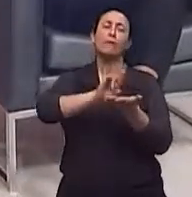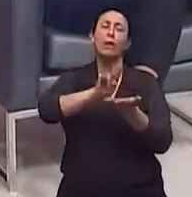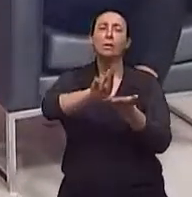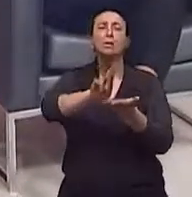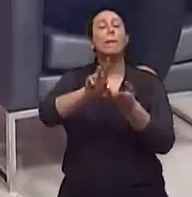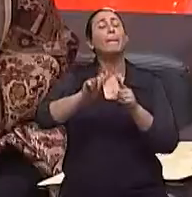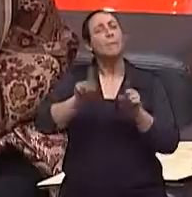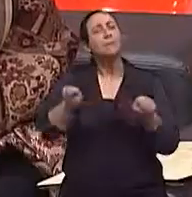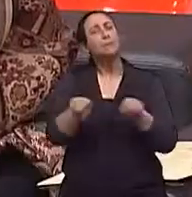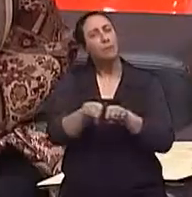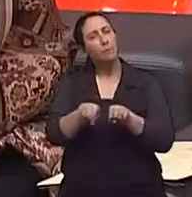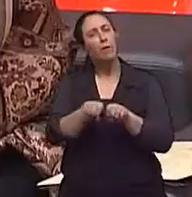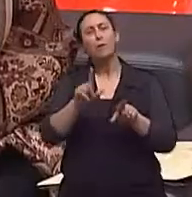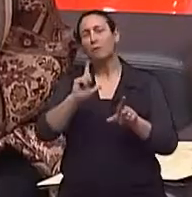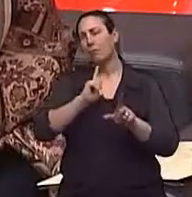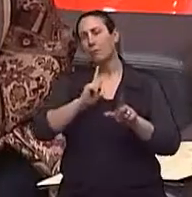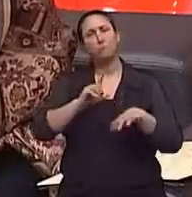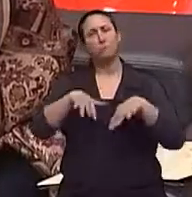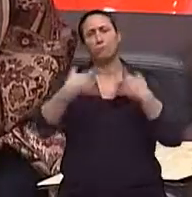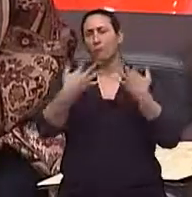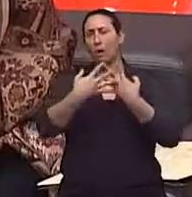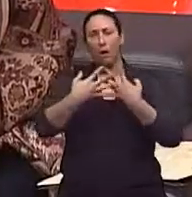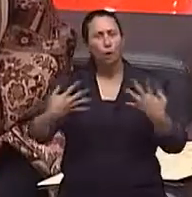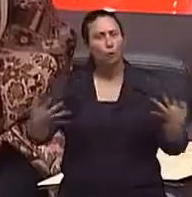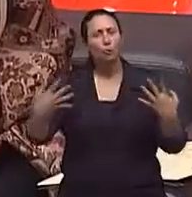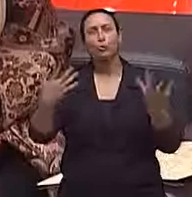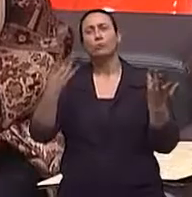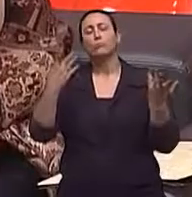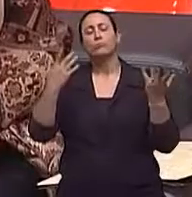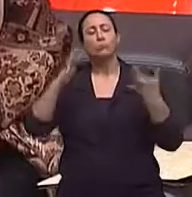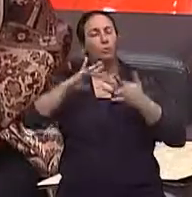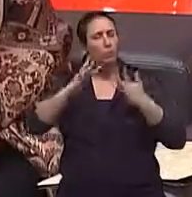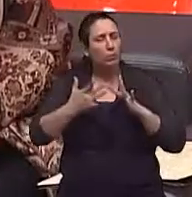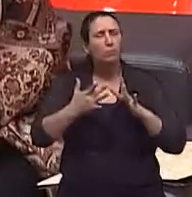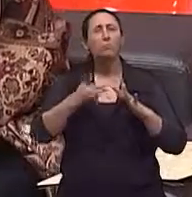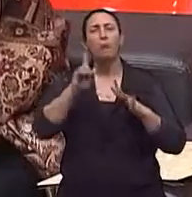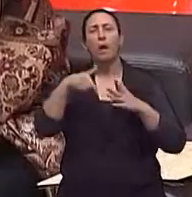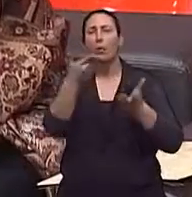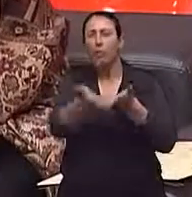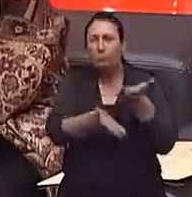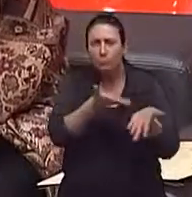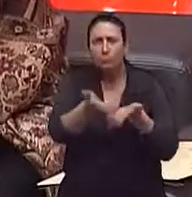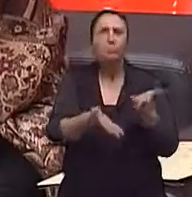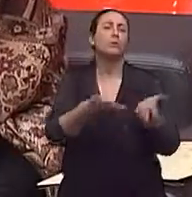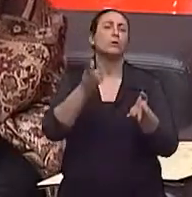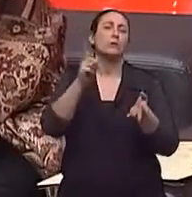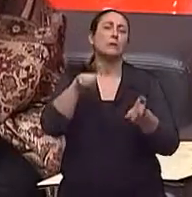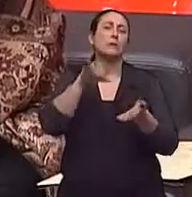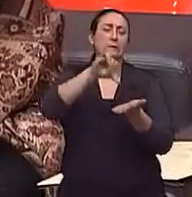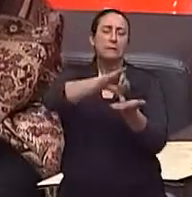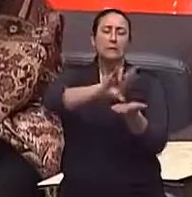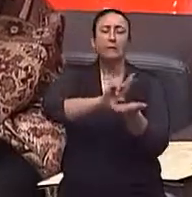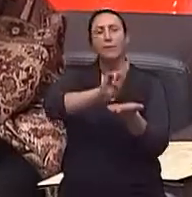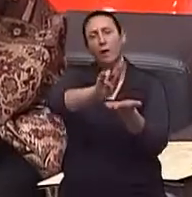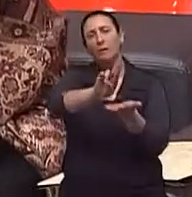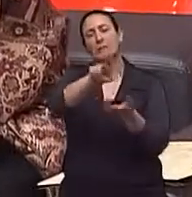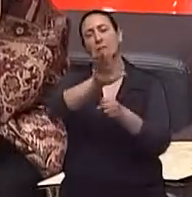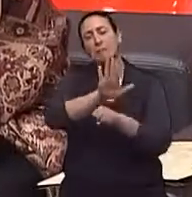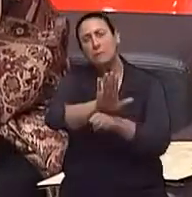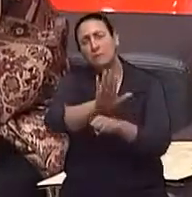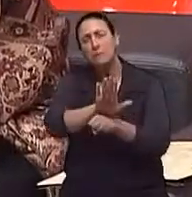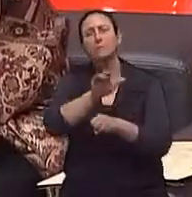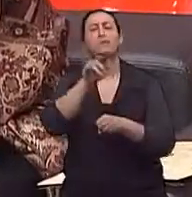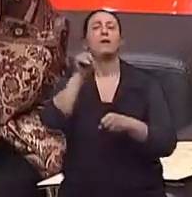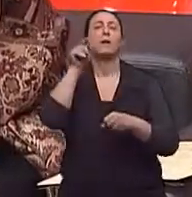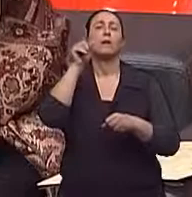mas também a gente conta com toda uma rede articulada de atendimento que são os centros de referência da assistência